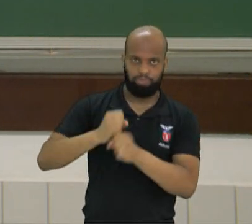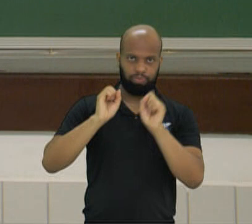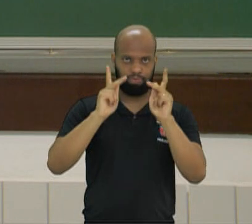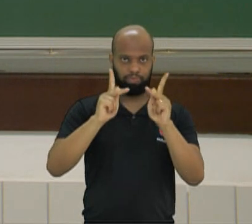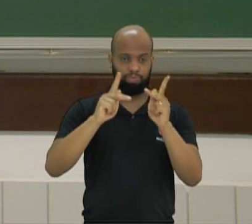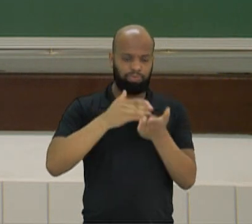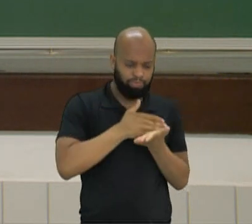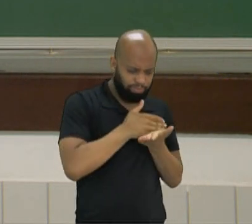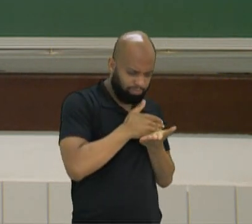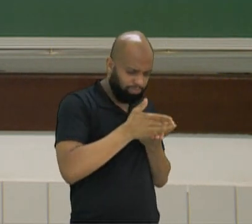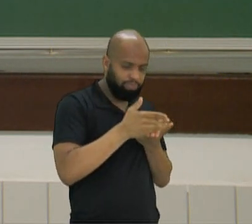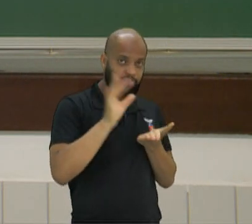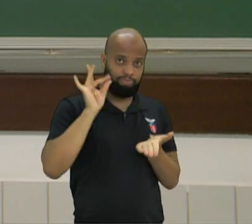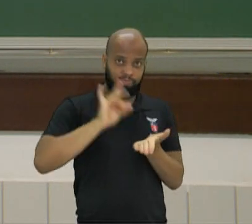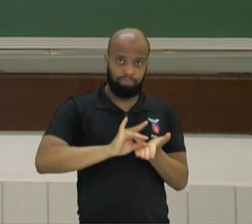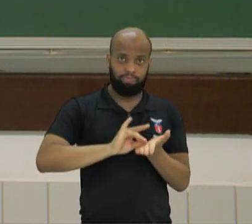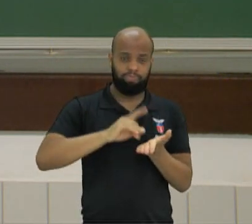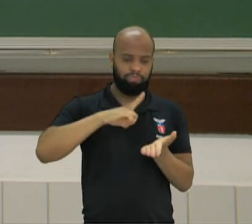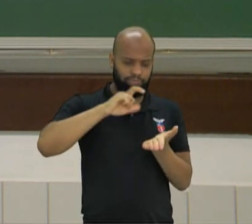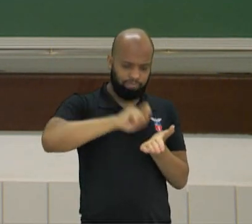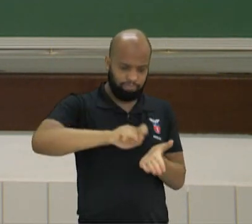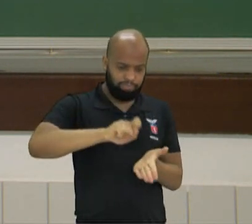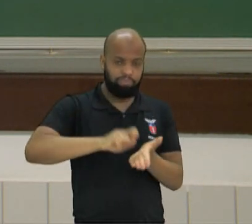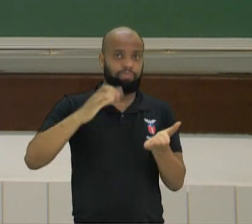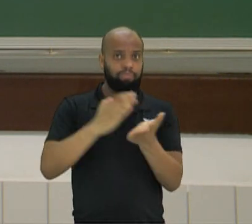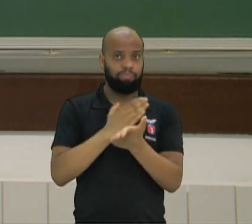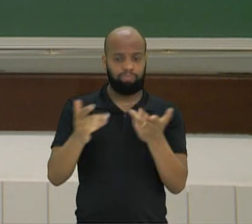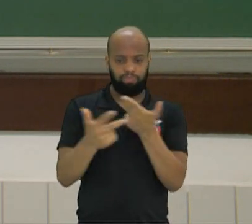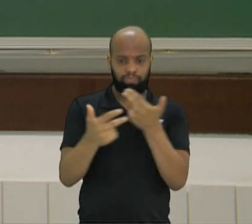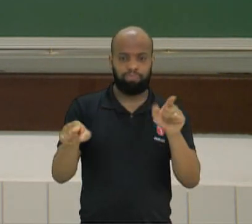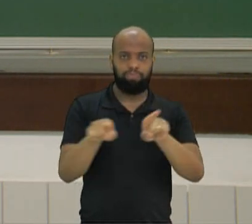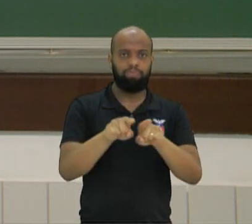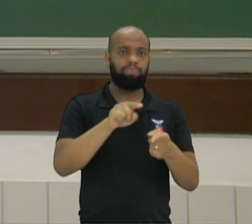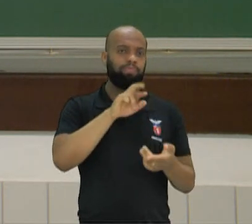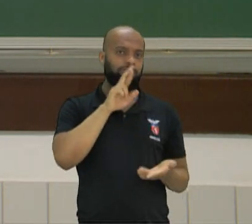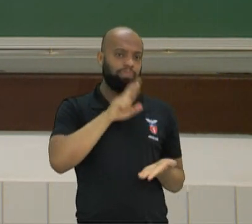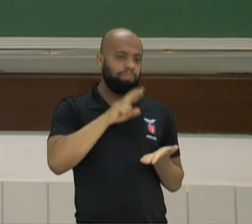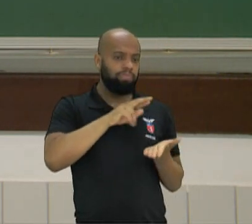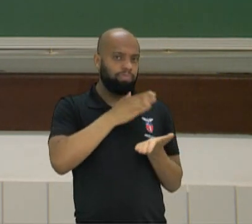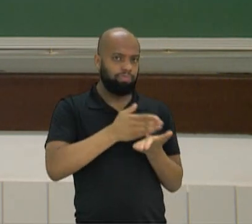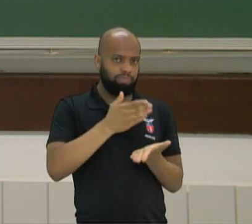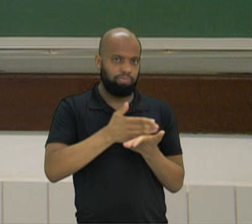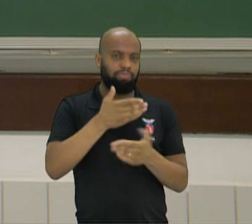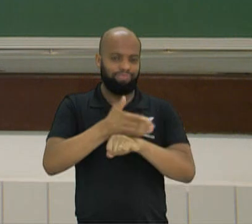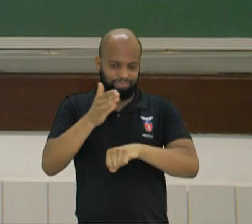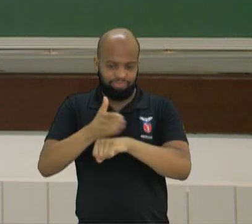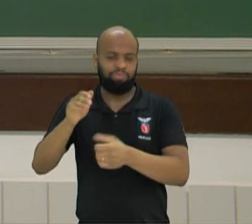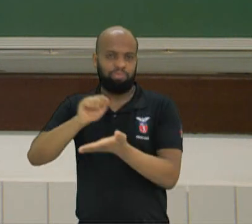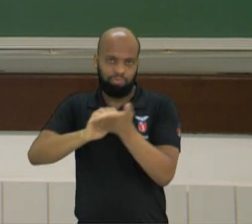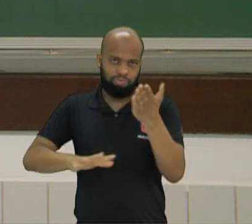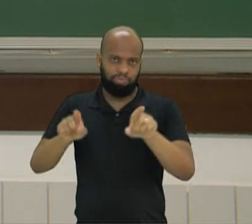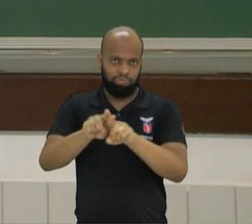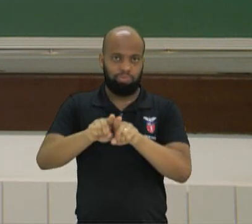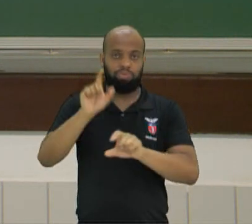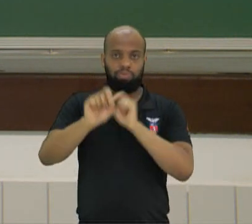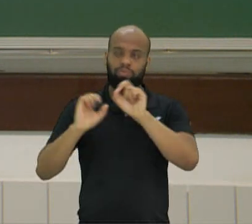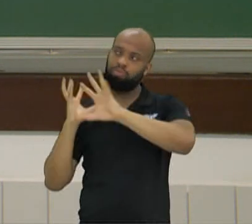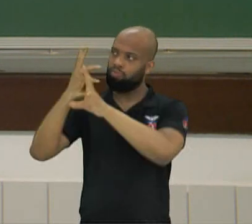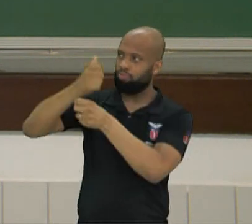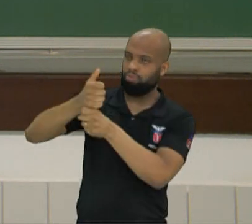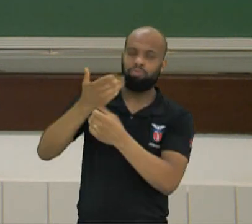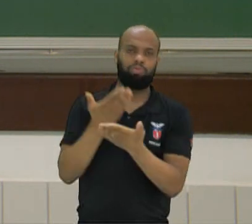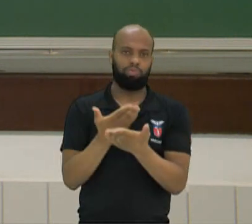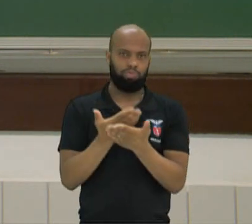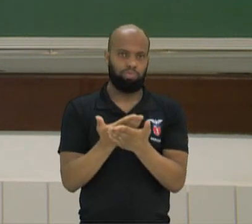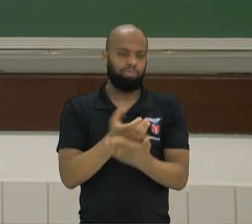do comecinho. Então nós vamos anotar algumas coisas, vamos fazer alguns exercícios para você lembrar do que a gente andou estudando aí ao longo do oitavo ano,